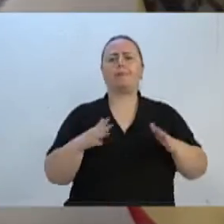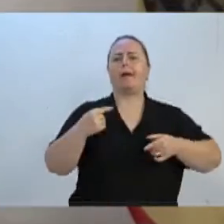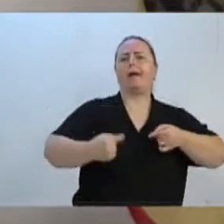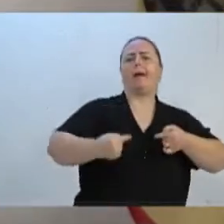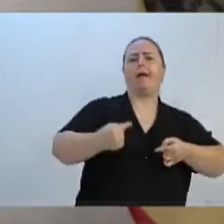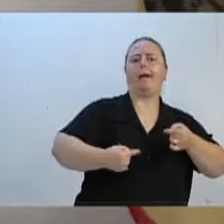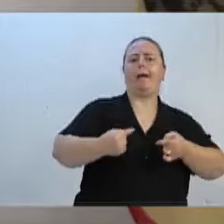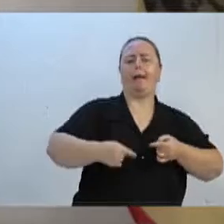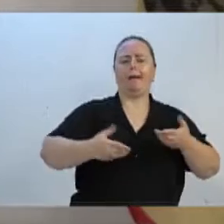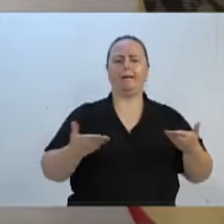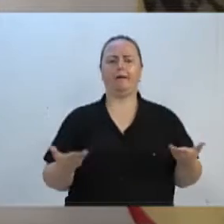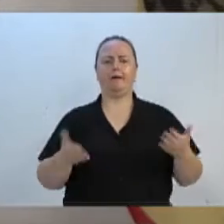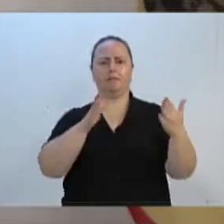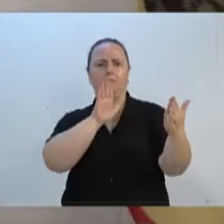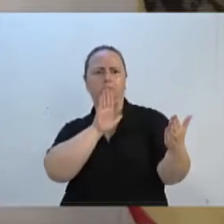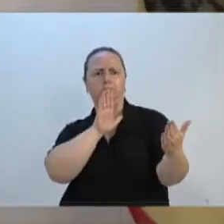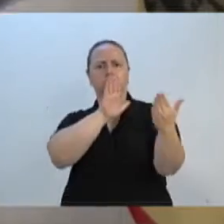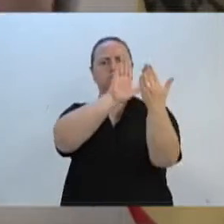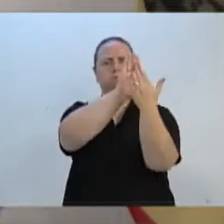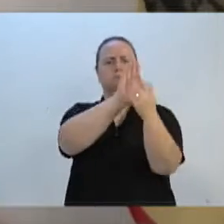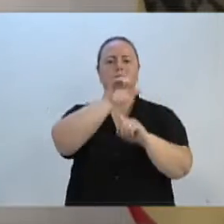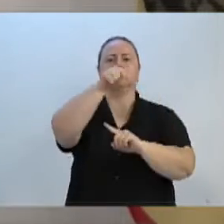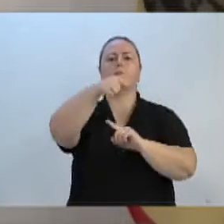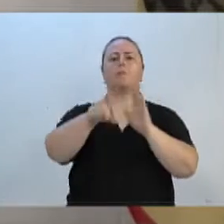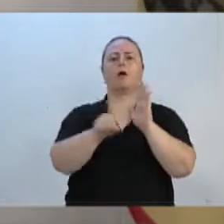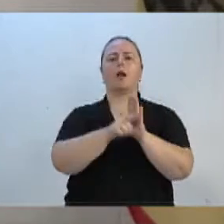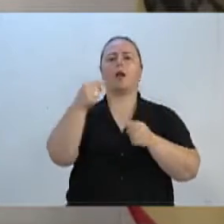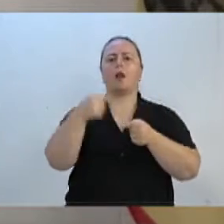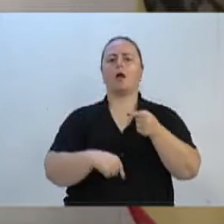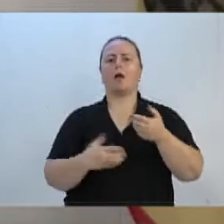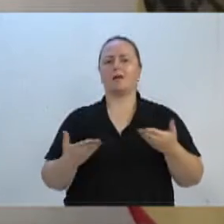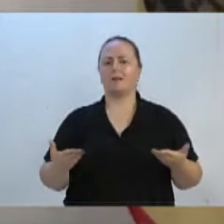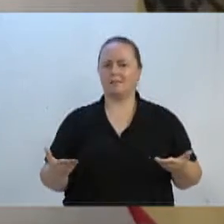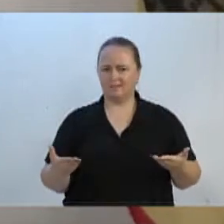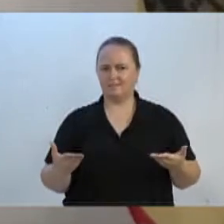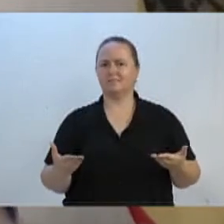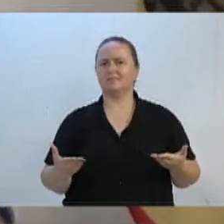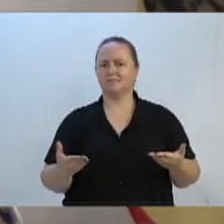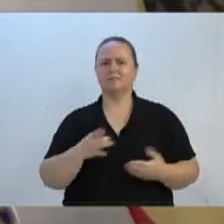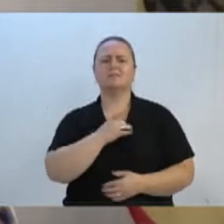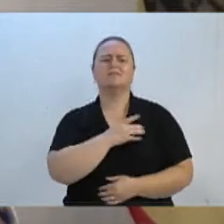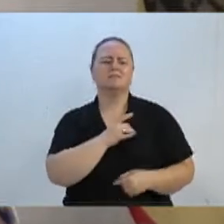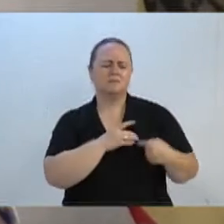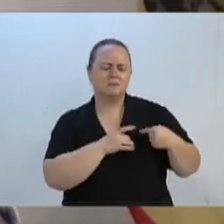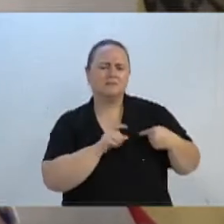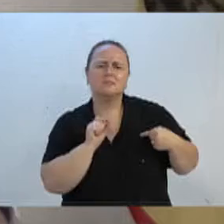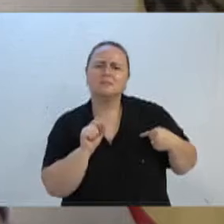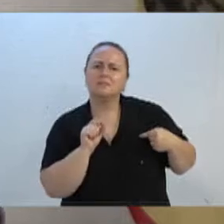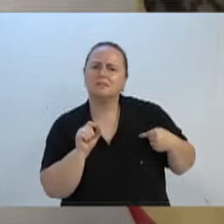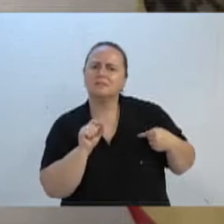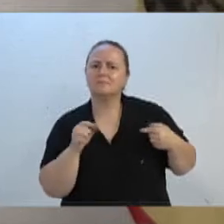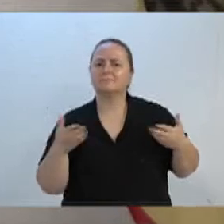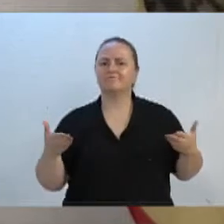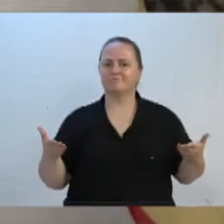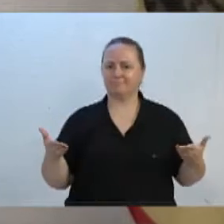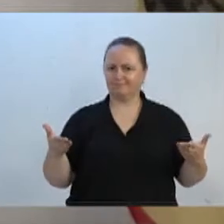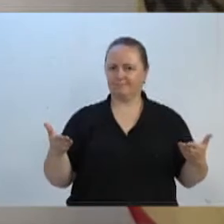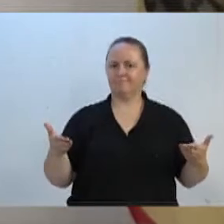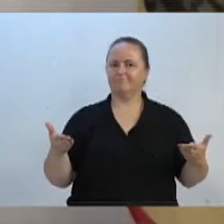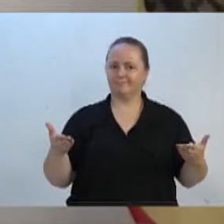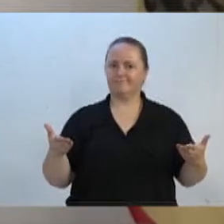com medo de enfrentar depois uma lei de inconstitucionalidade. Então, com medo do quê? Se